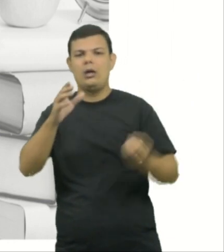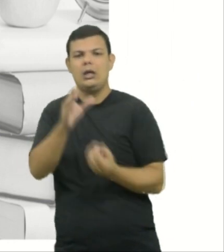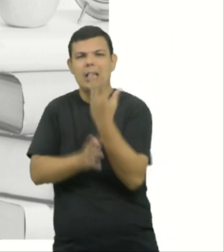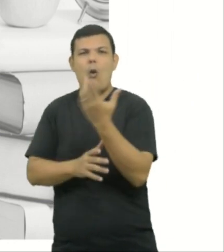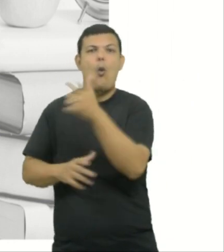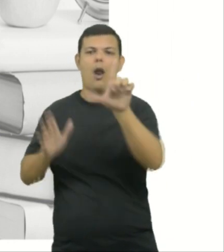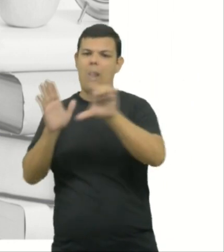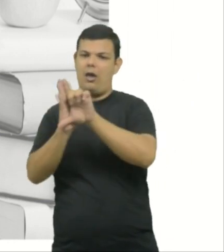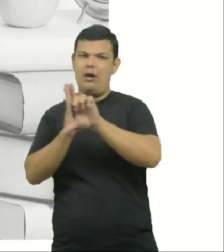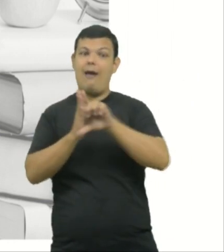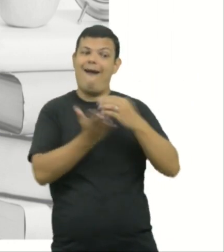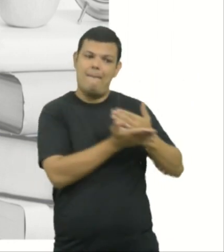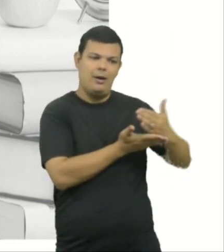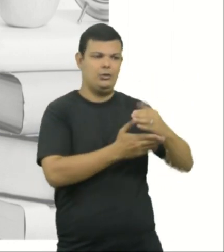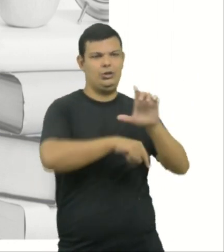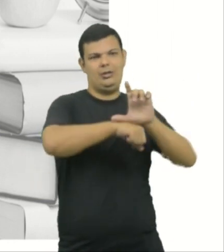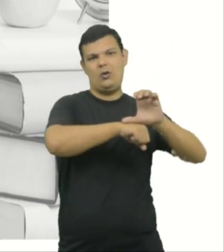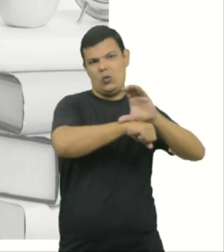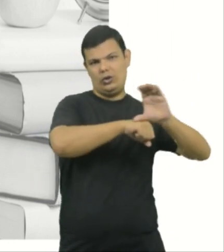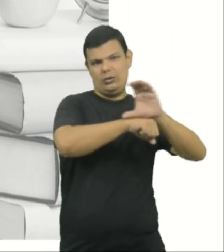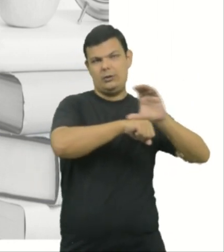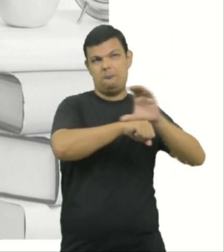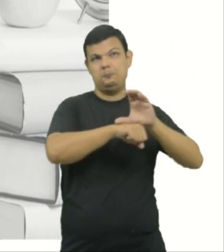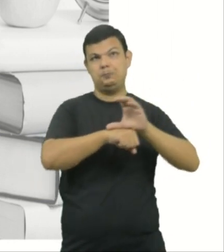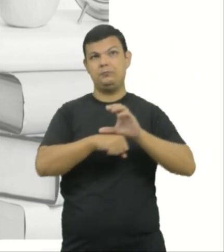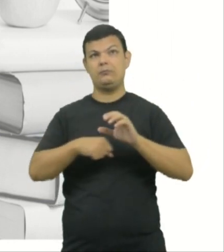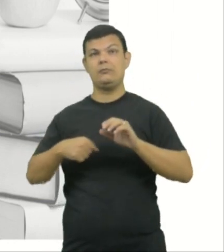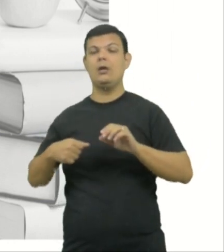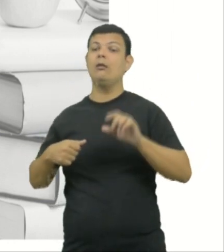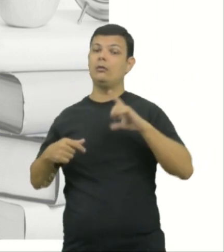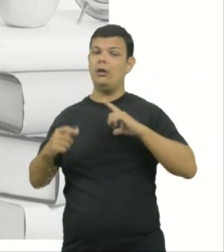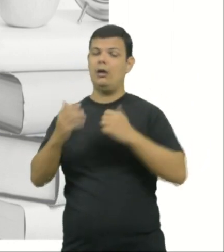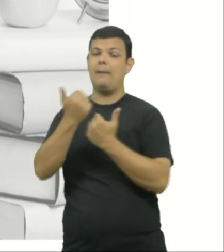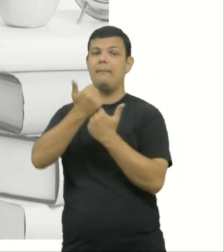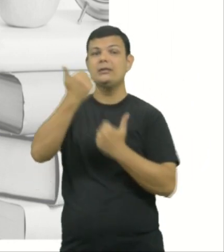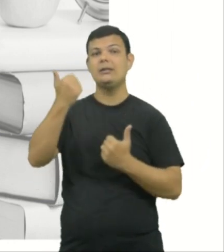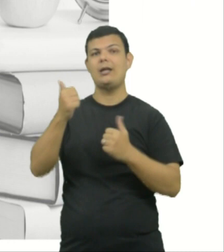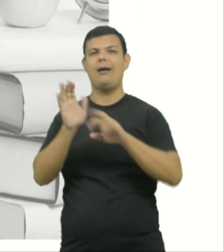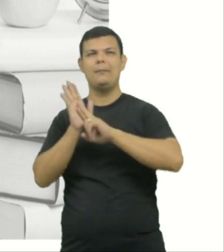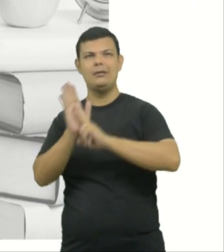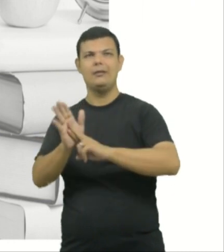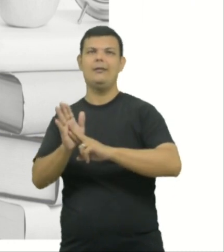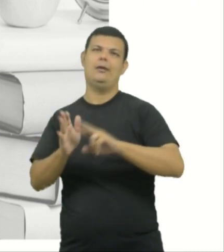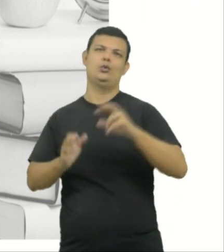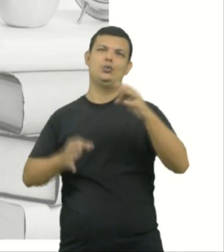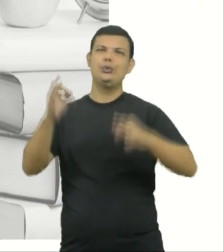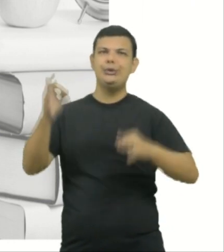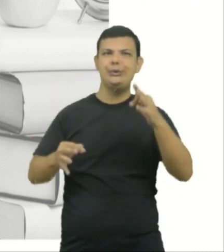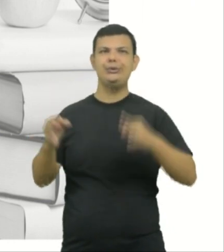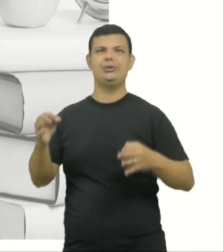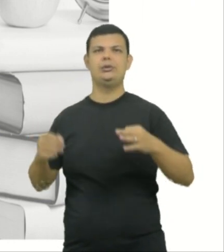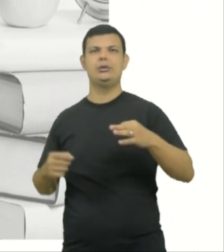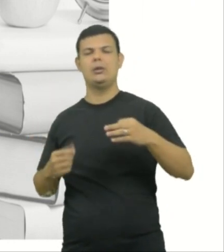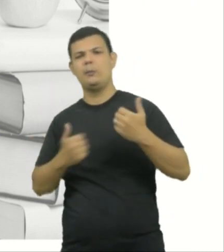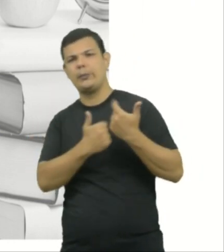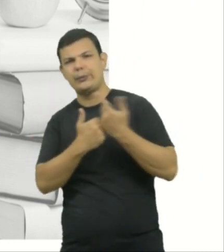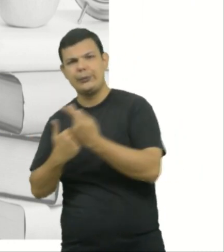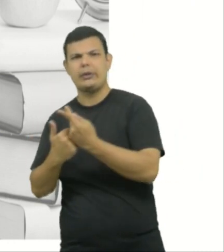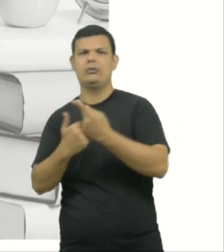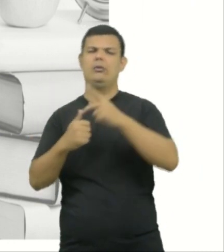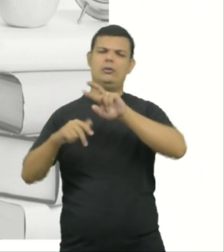a partir dela. Que é representado por juízes, promotores e procuradores, o pessoal do direito,